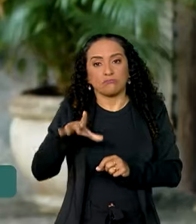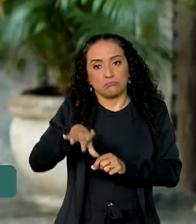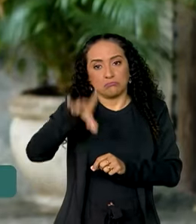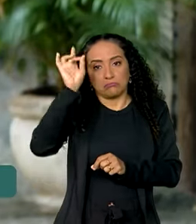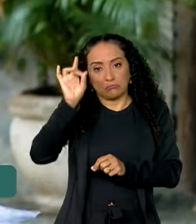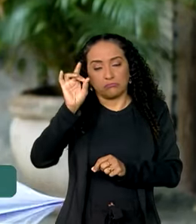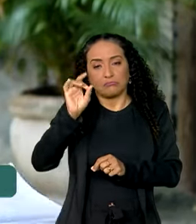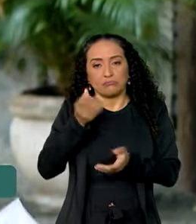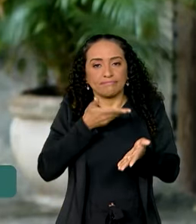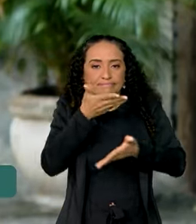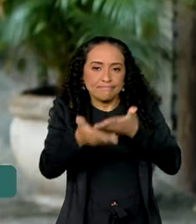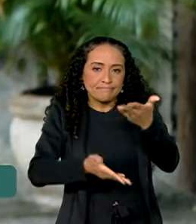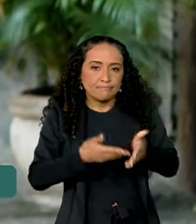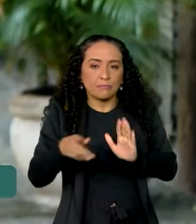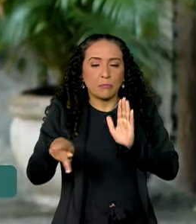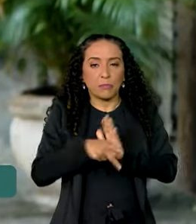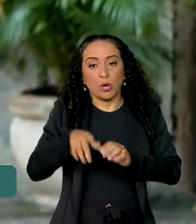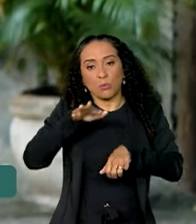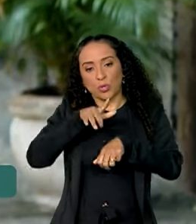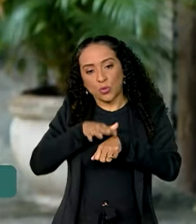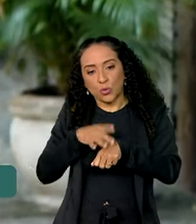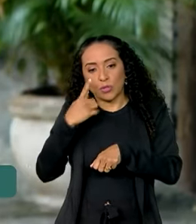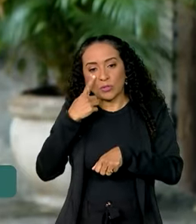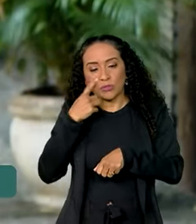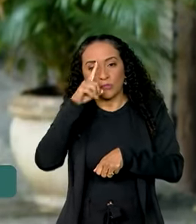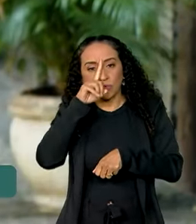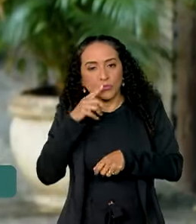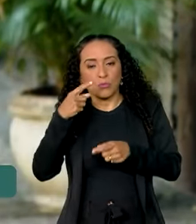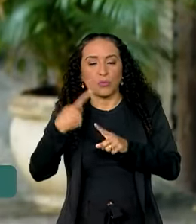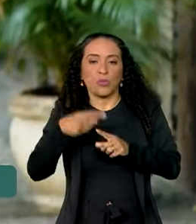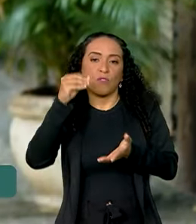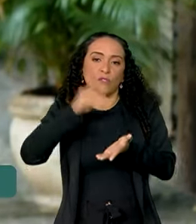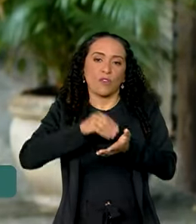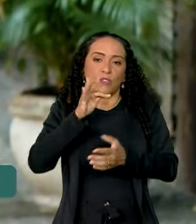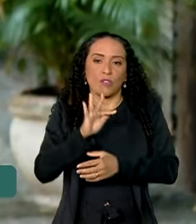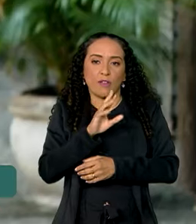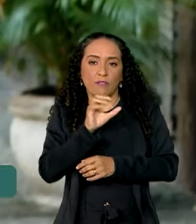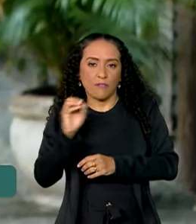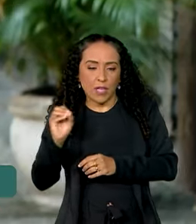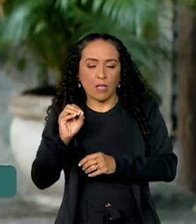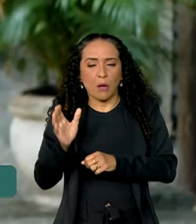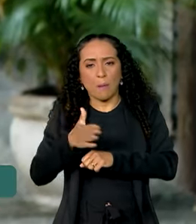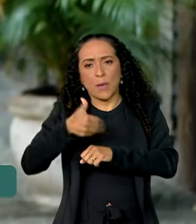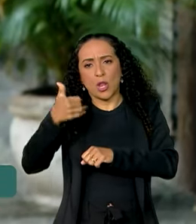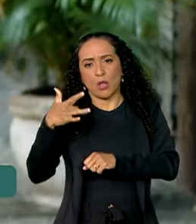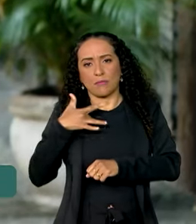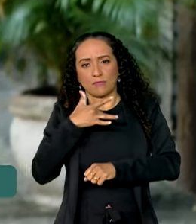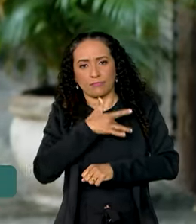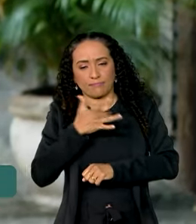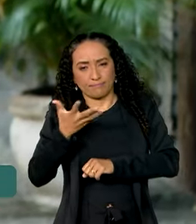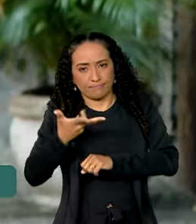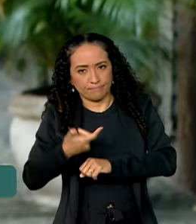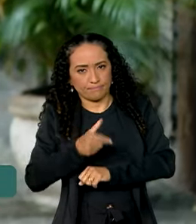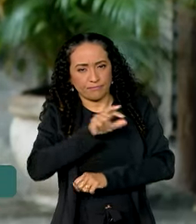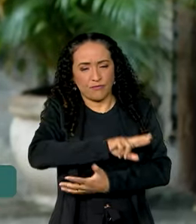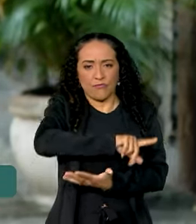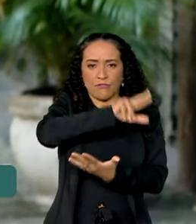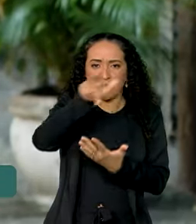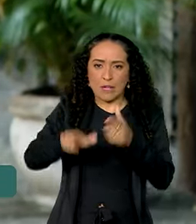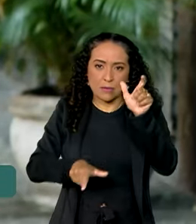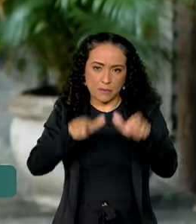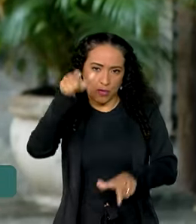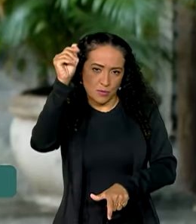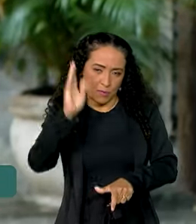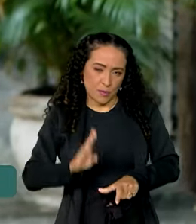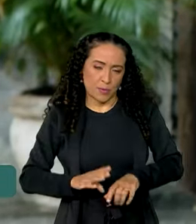de tratamento para anemia por falta de ferro ajudando aí a melhorar a qualidade de vida de milhares de